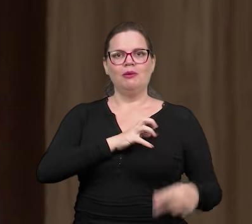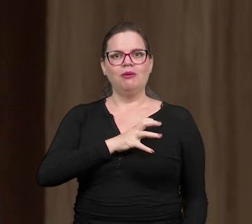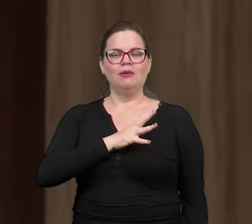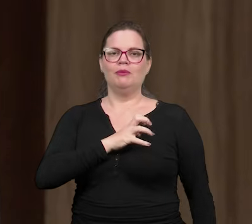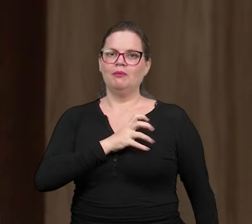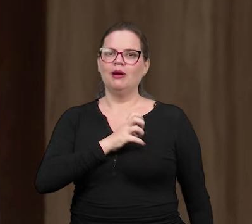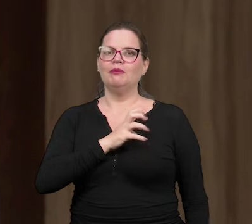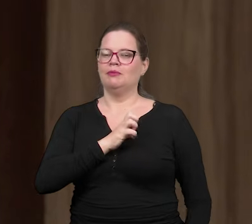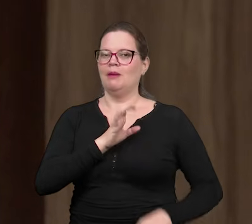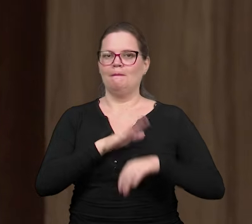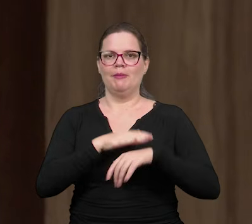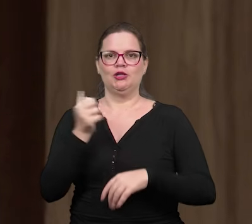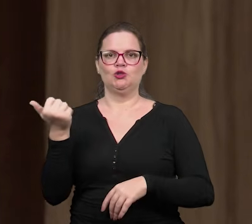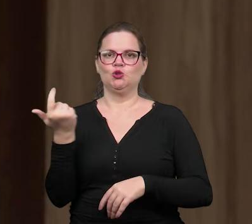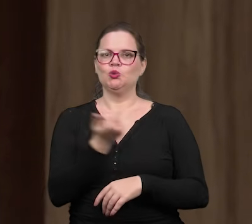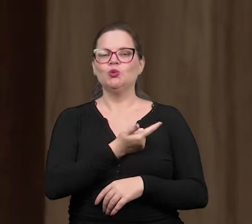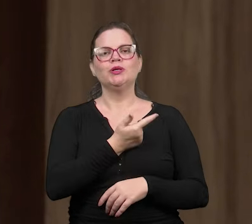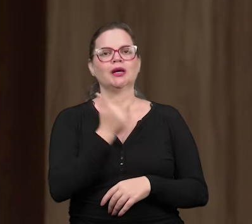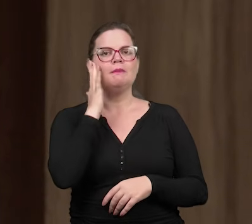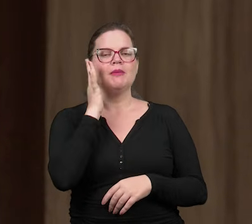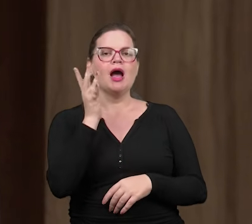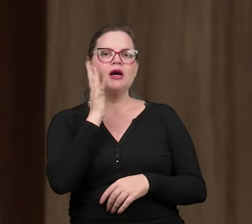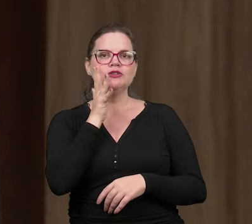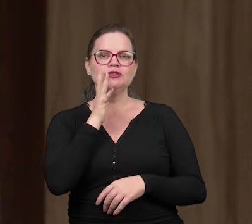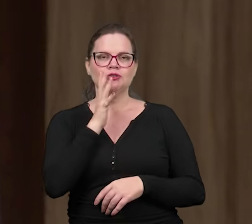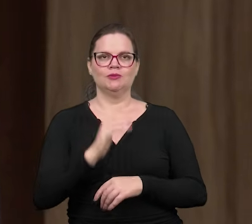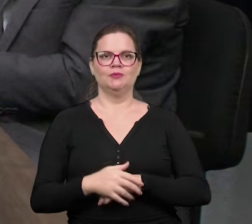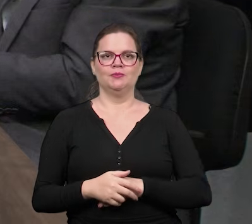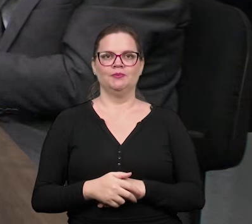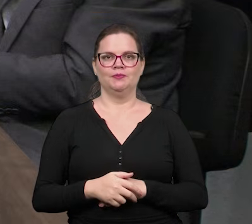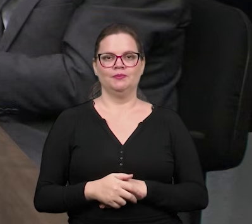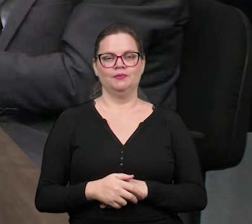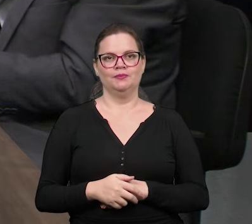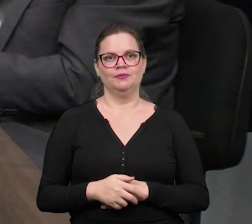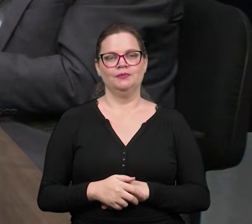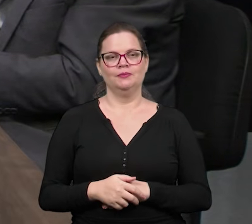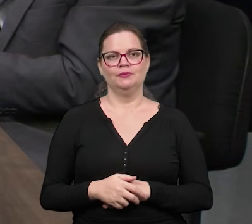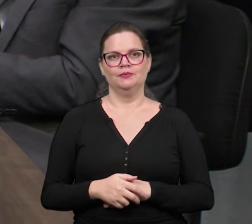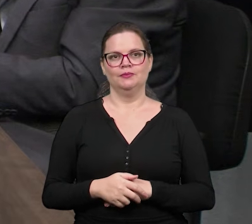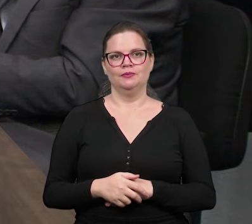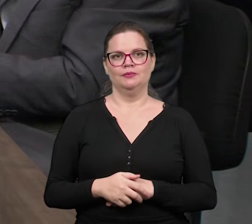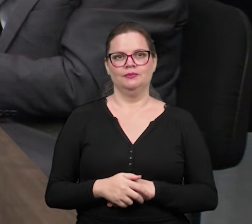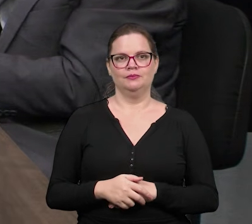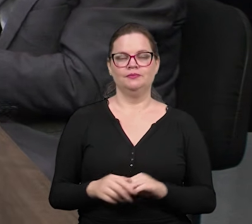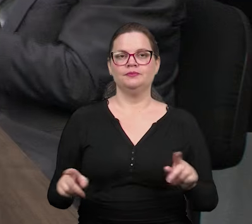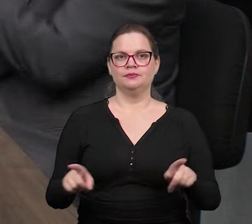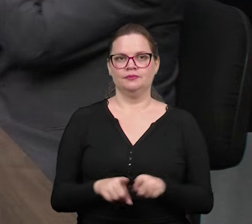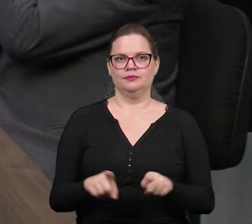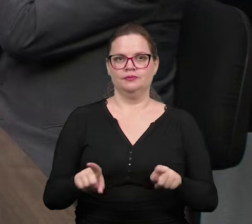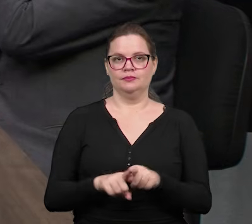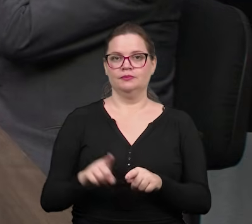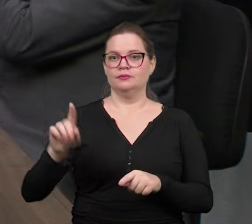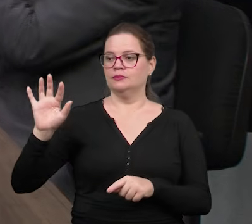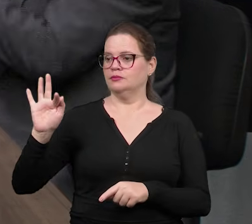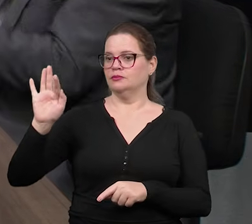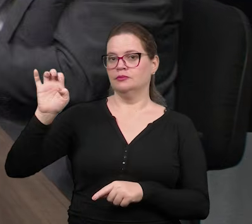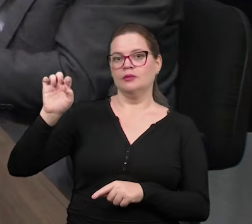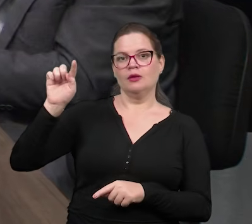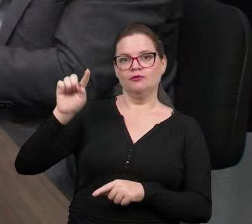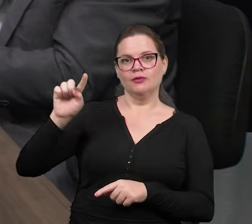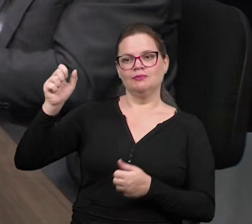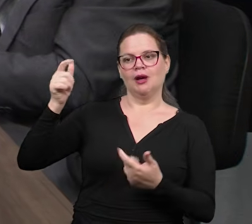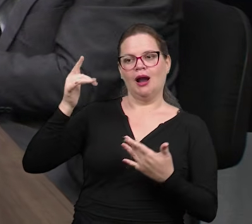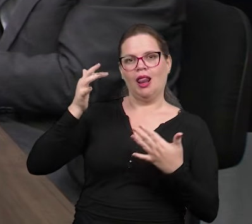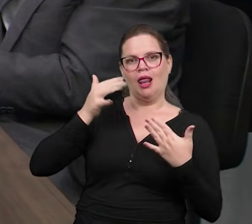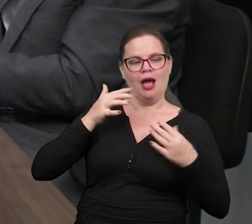transcendente, que vai além dos nossos limites. É isso aí, uma fé verdadeira, né? A fé também é aquilo que nos dá força para vencer o